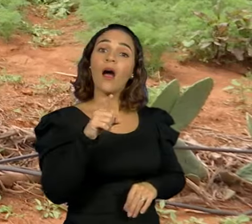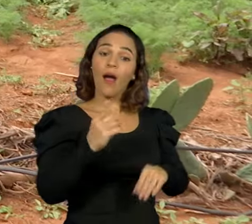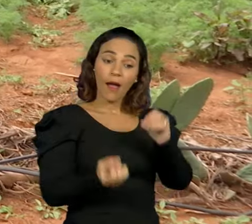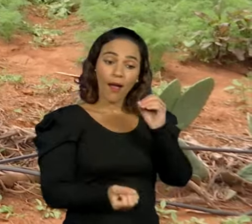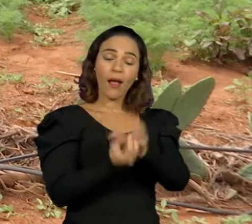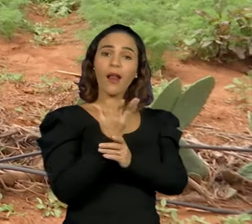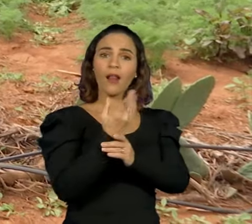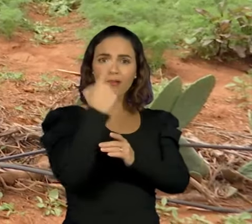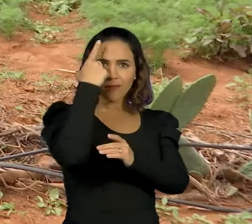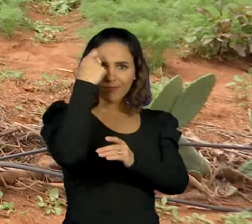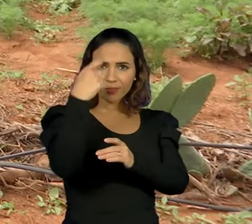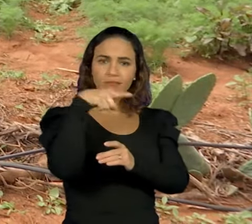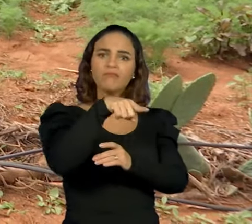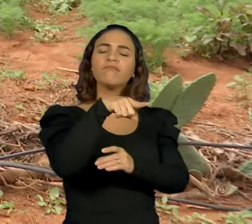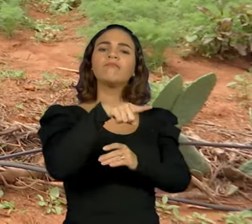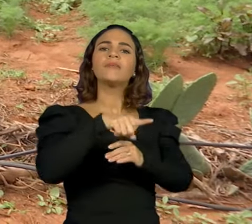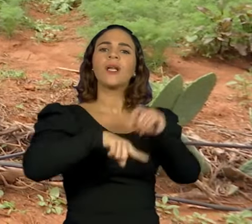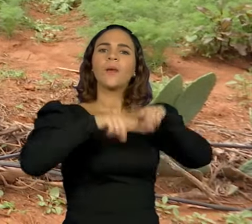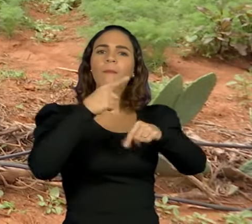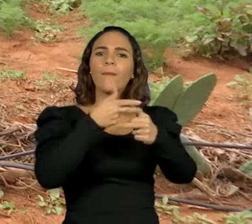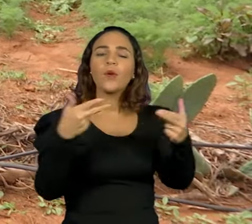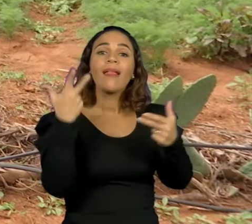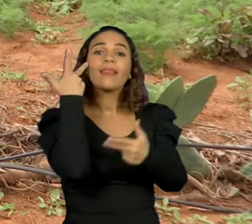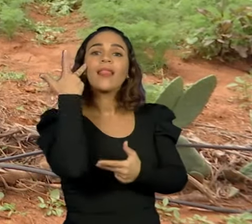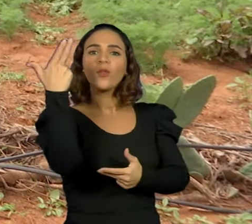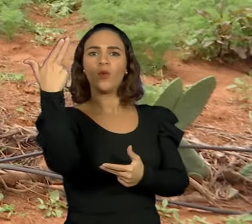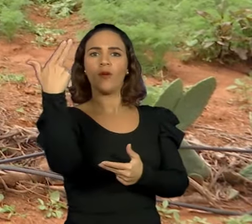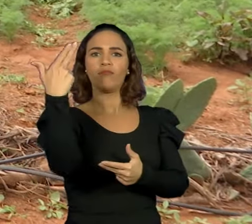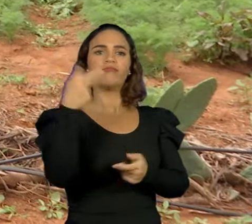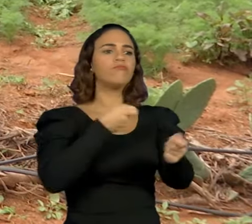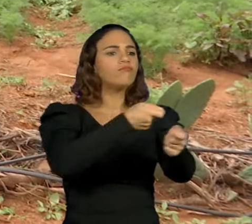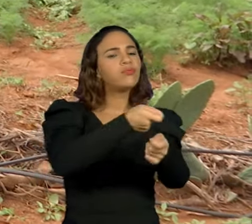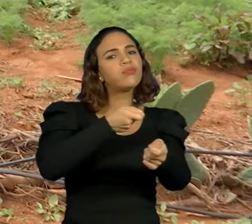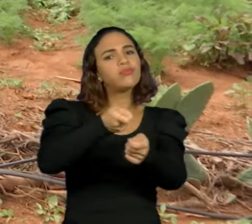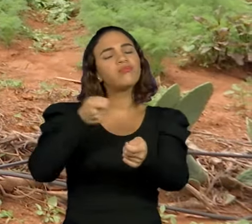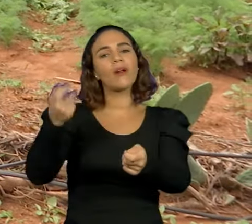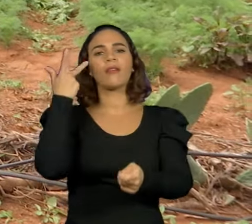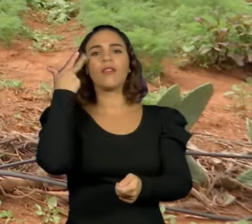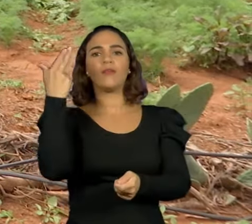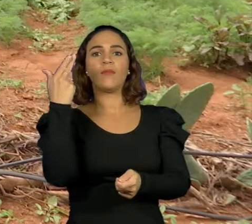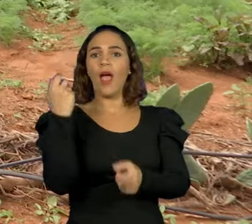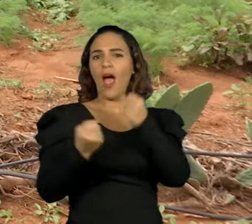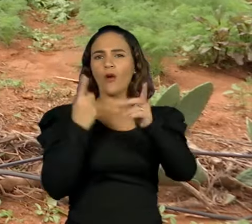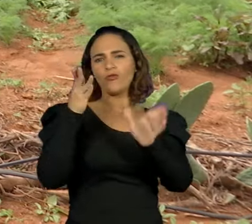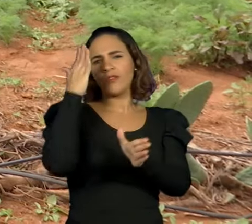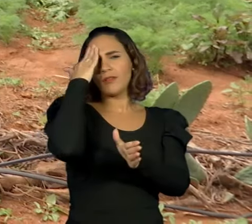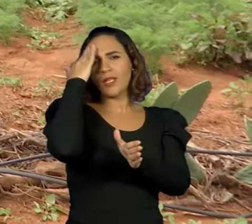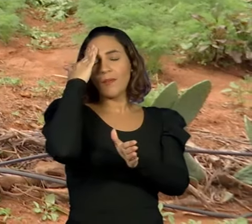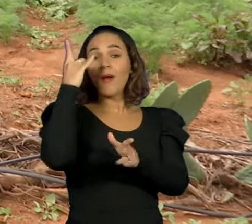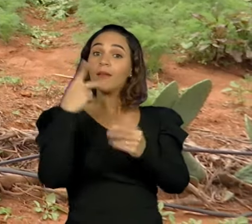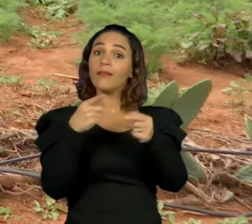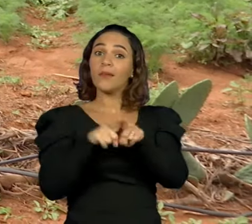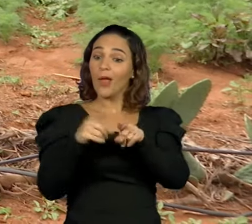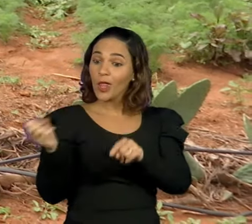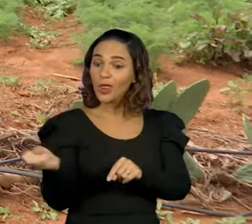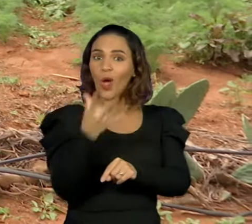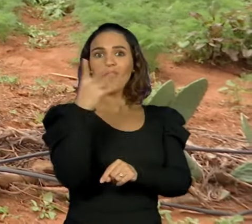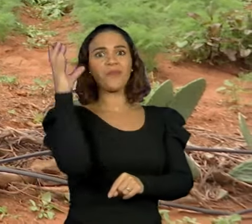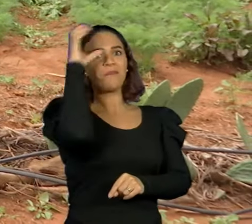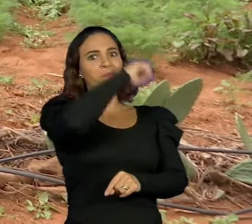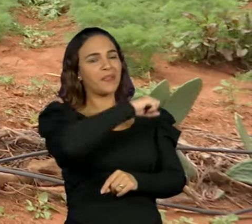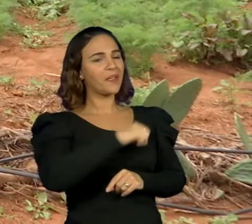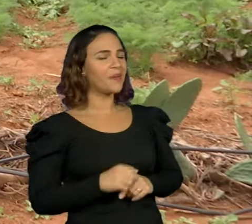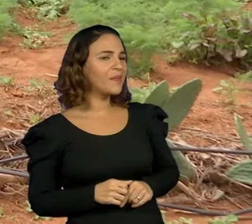fabricar alguns defensivos naturais. A gente já sabia muitos, aprendeu outros. A gente